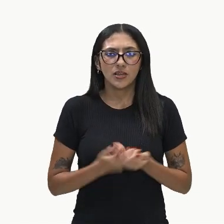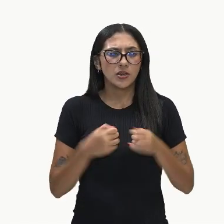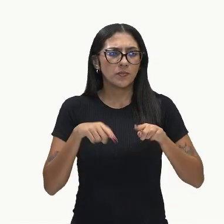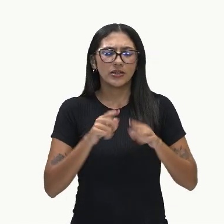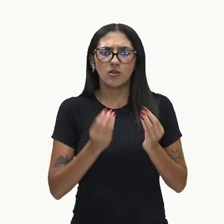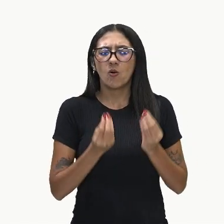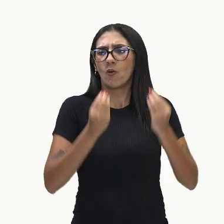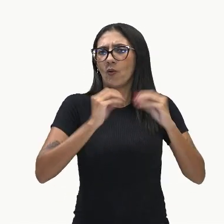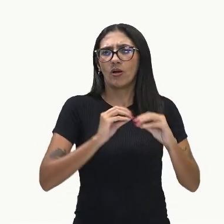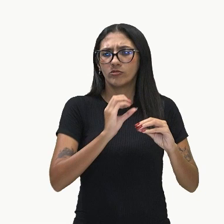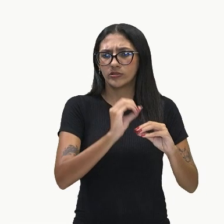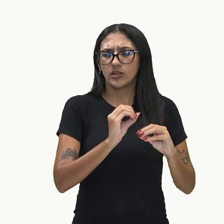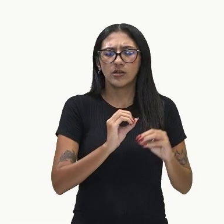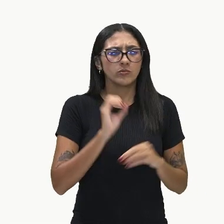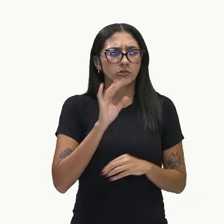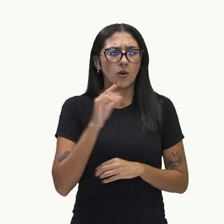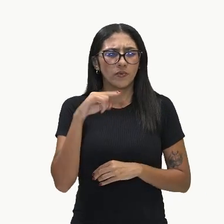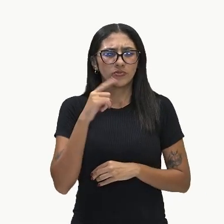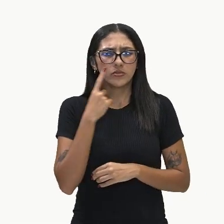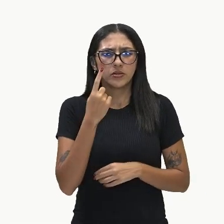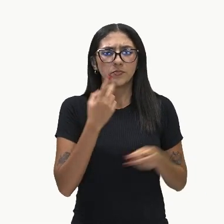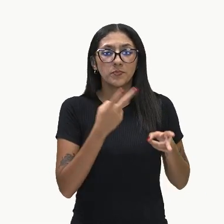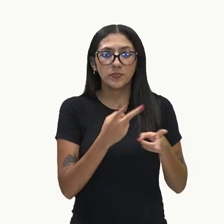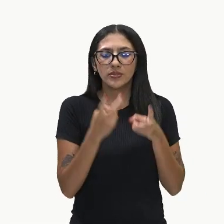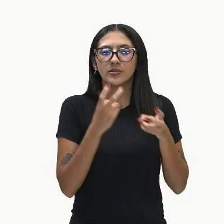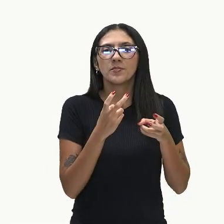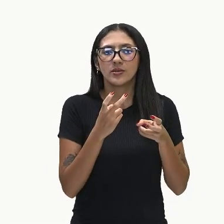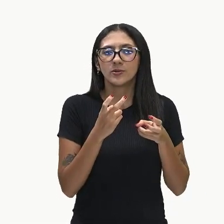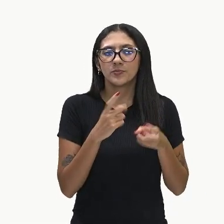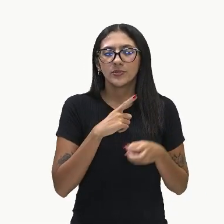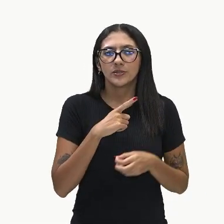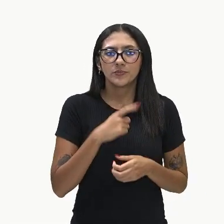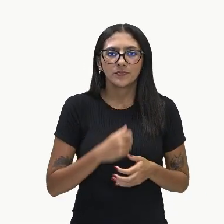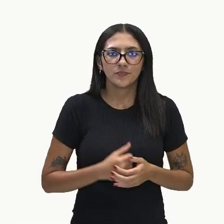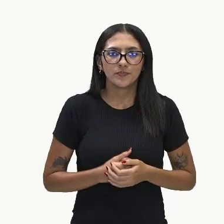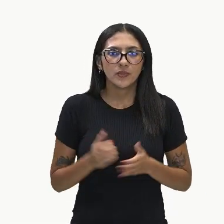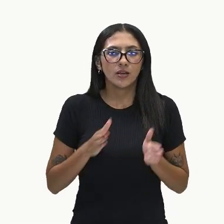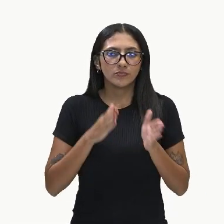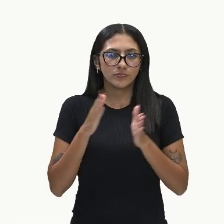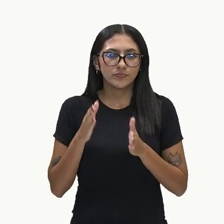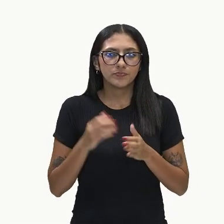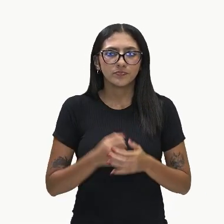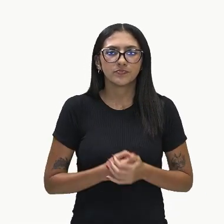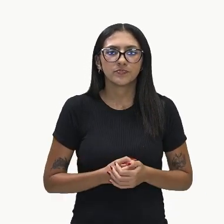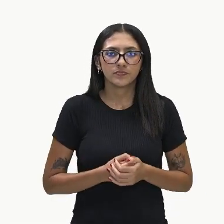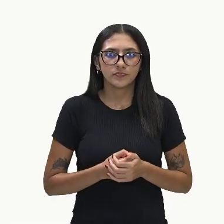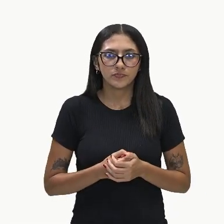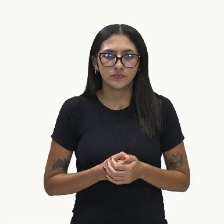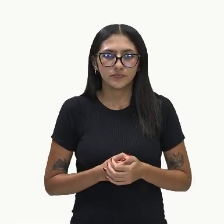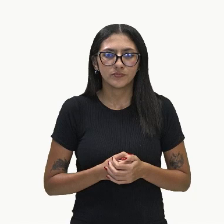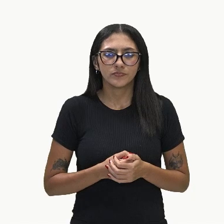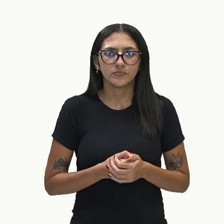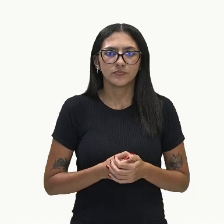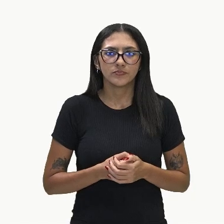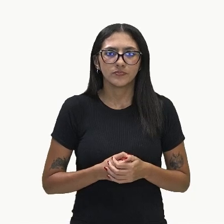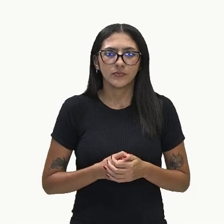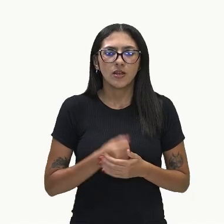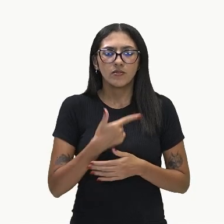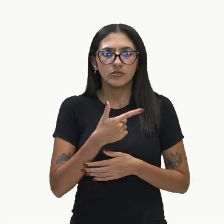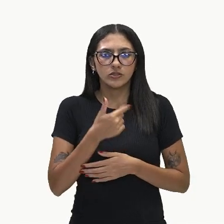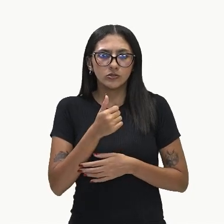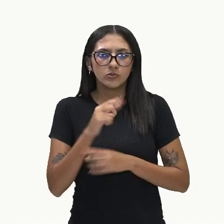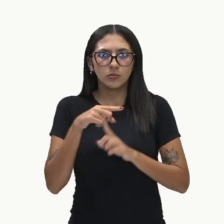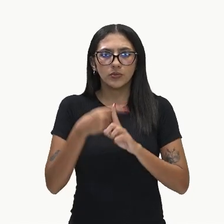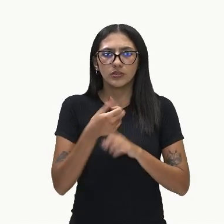pessoal? Mas só para vocês visualizarem bem, está aí. E aí, 21 mais 14, 35.